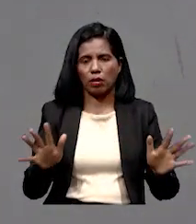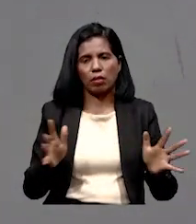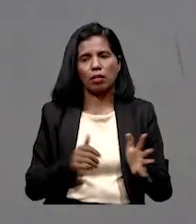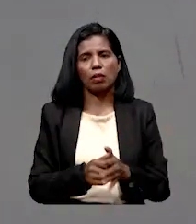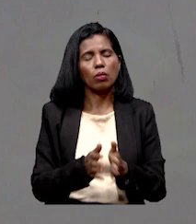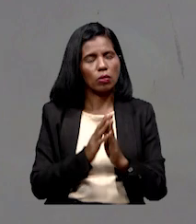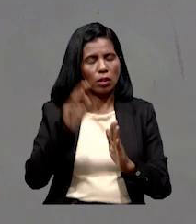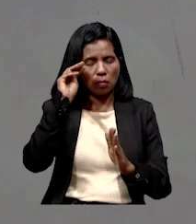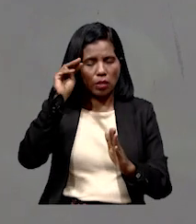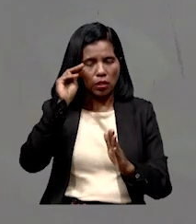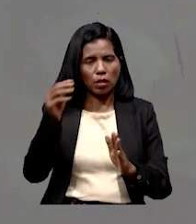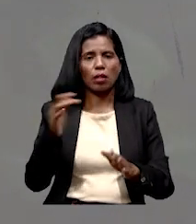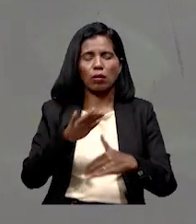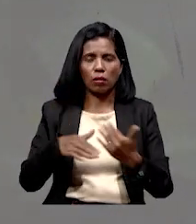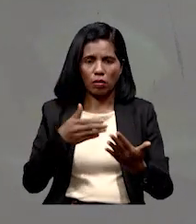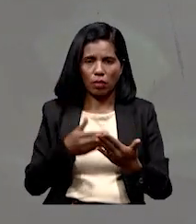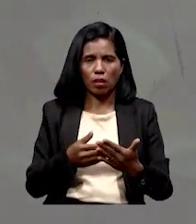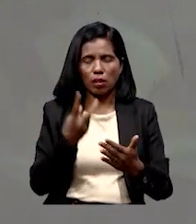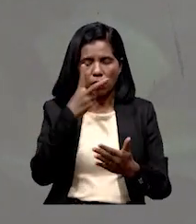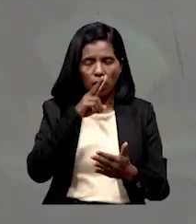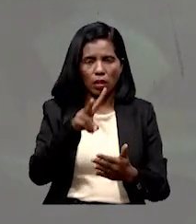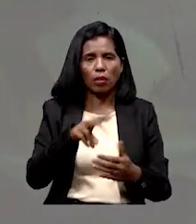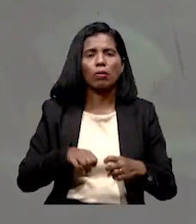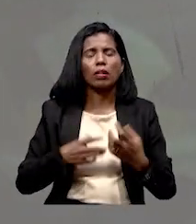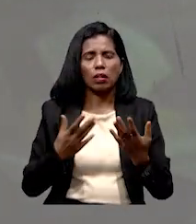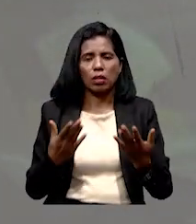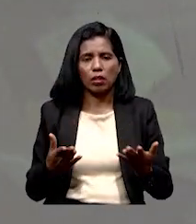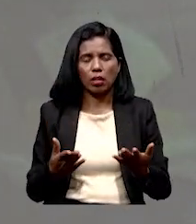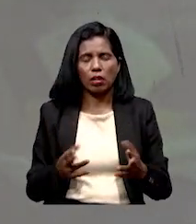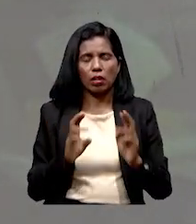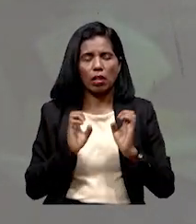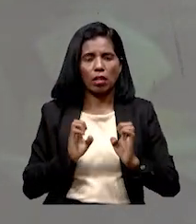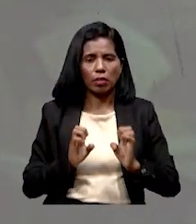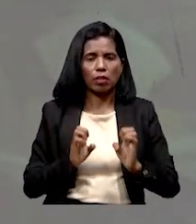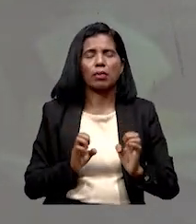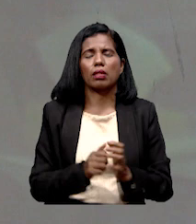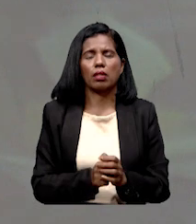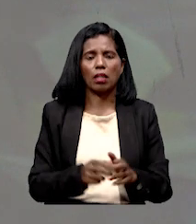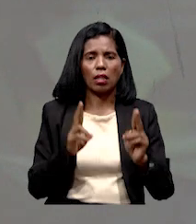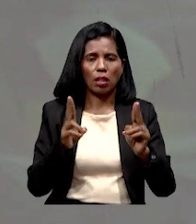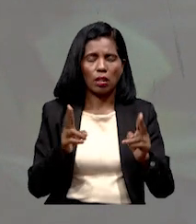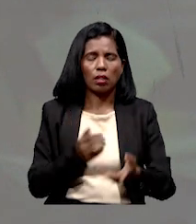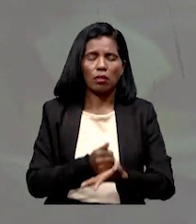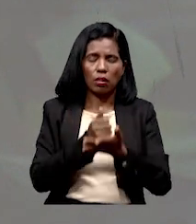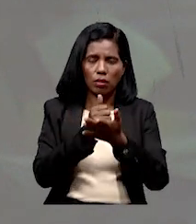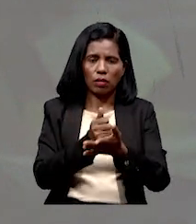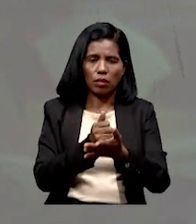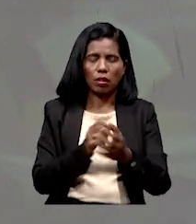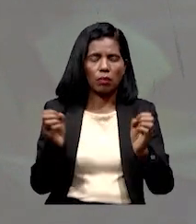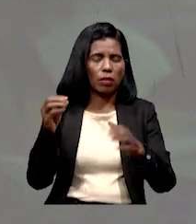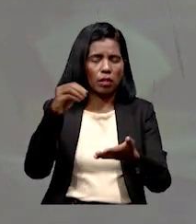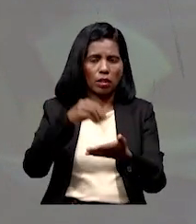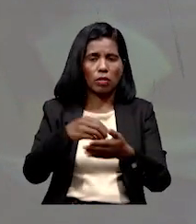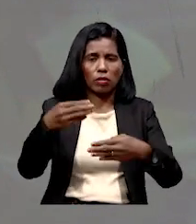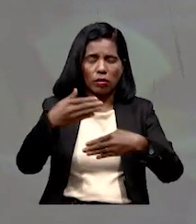suba ministério competente para to reto situação de ne urgente tamba e tare kata se la koi tau tempo pena han ruma na